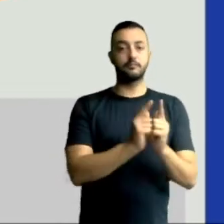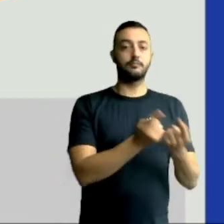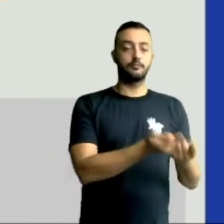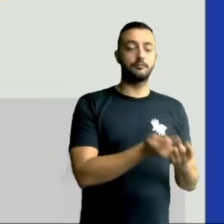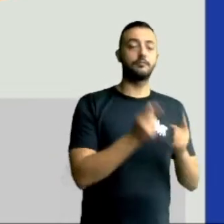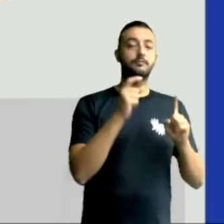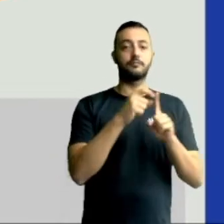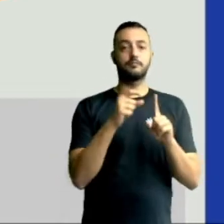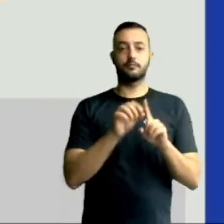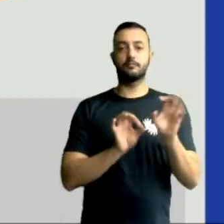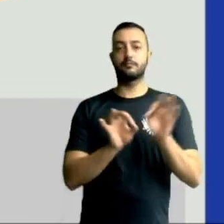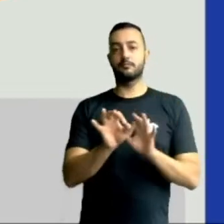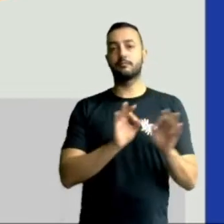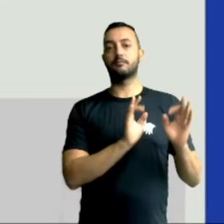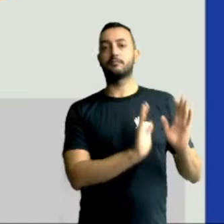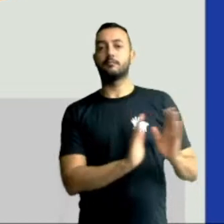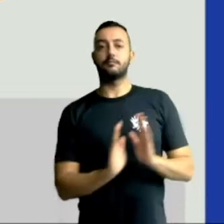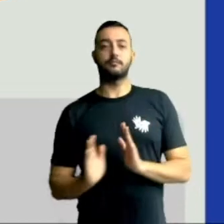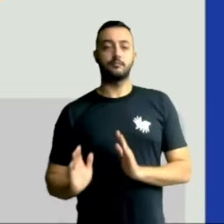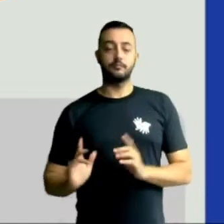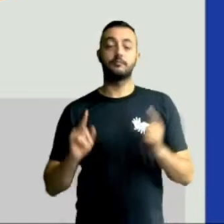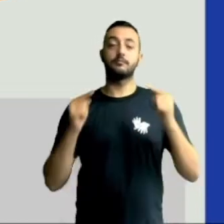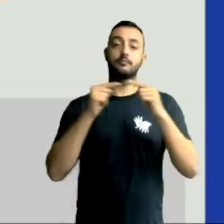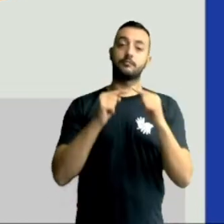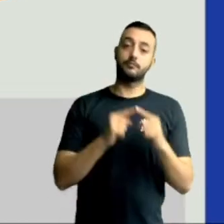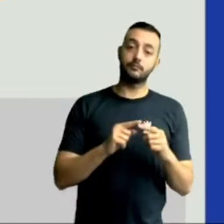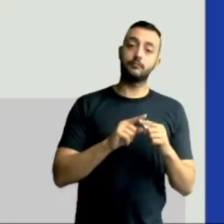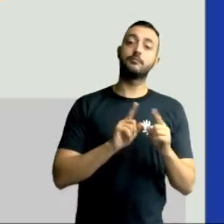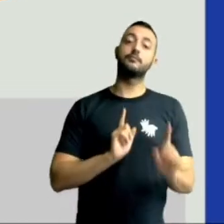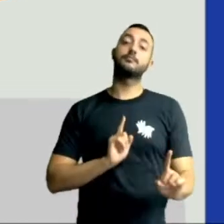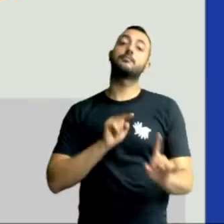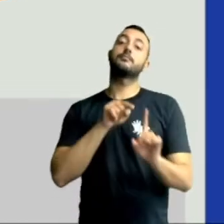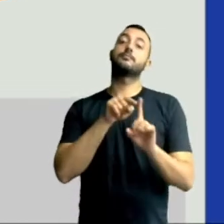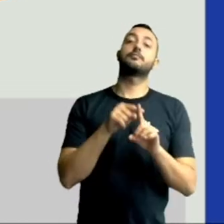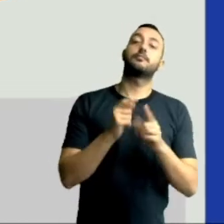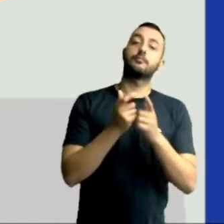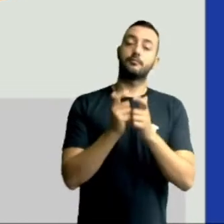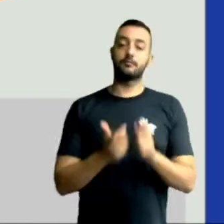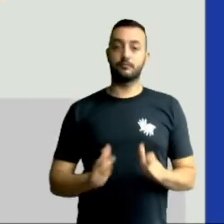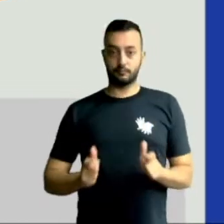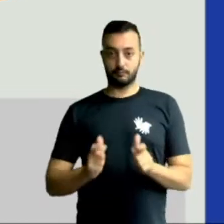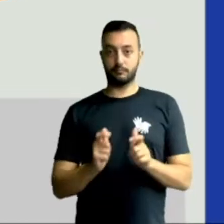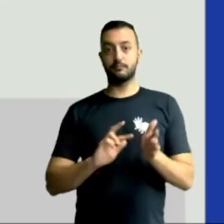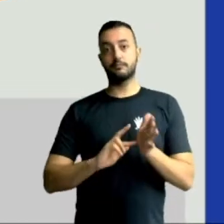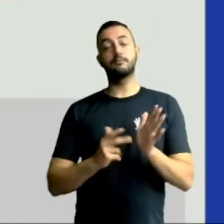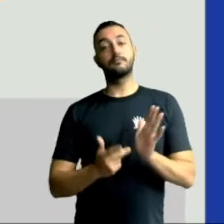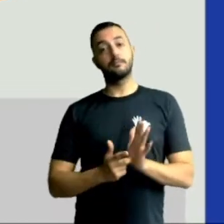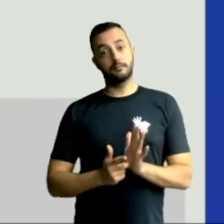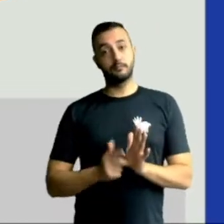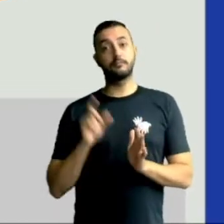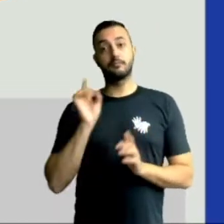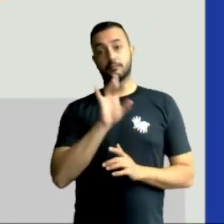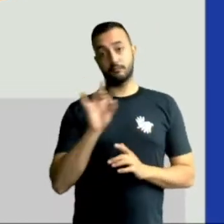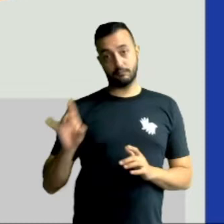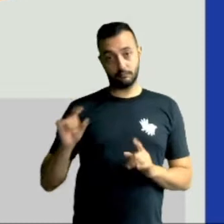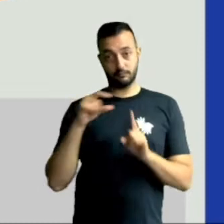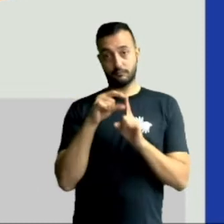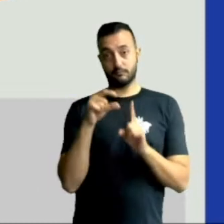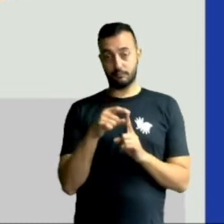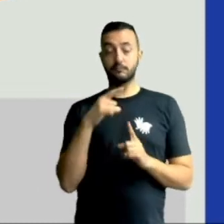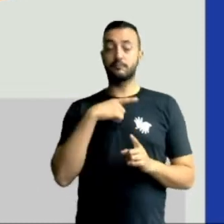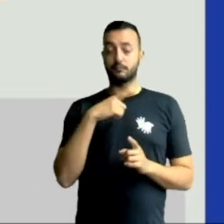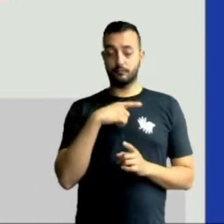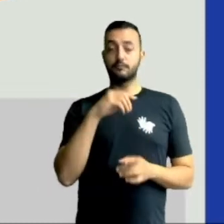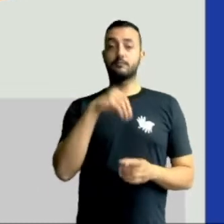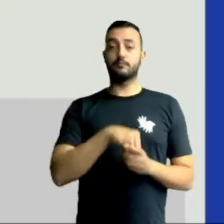as palavras se organizam, tendo em conta as suas funções gramaticais. Isso quer dizer que cada palavra que existe na